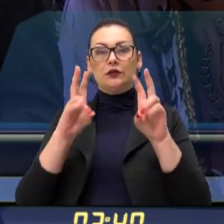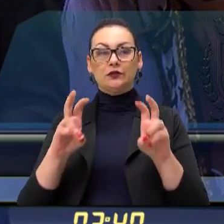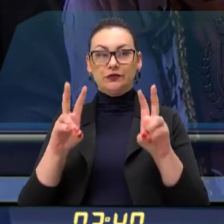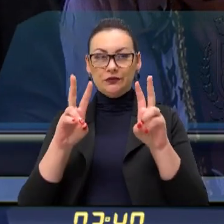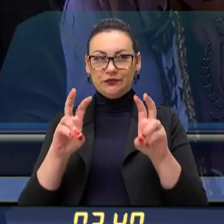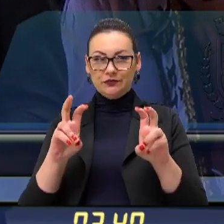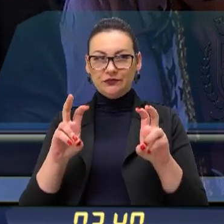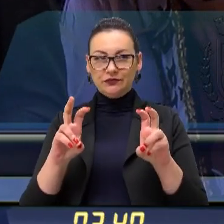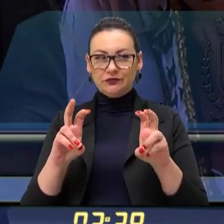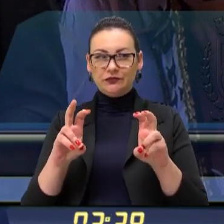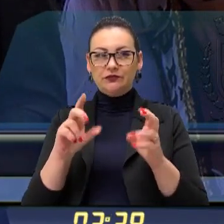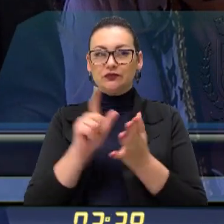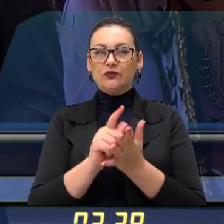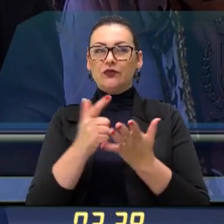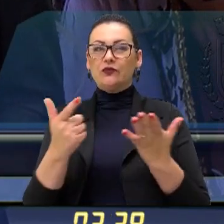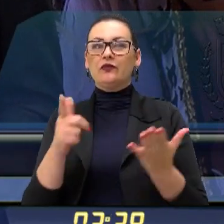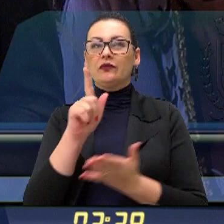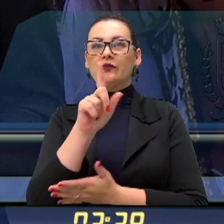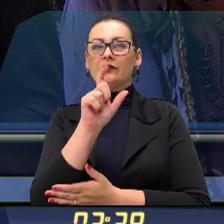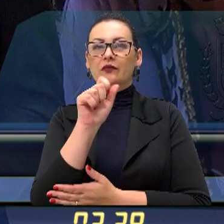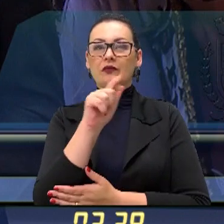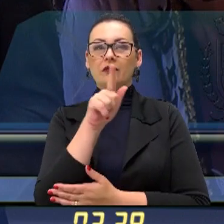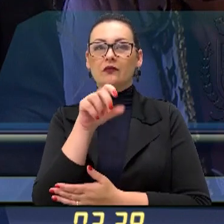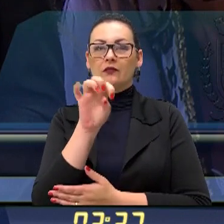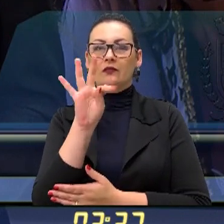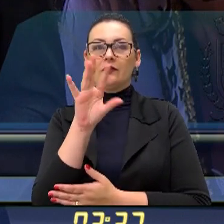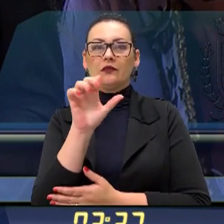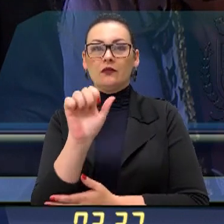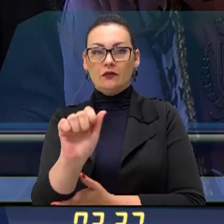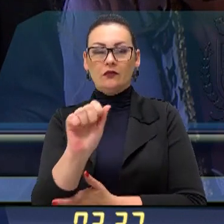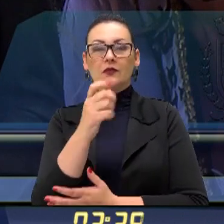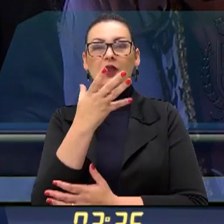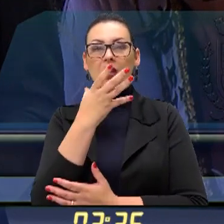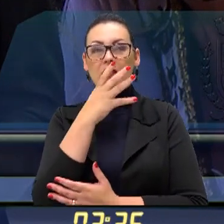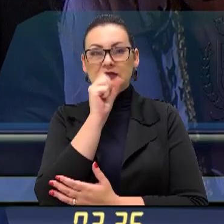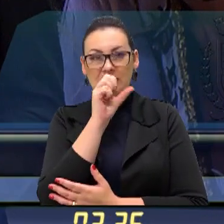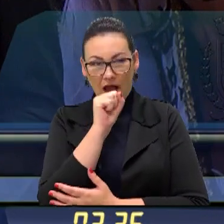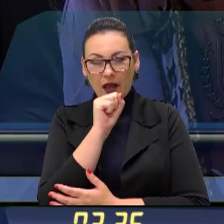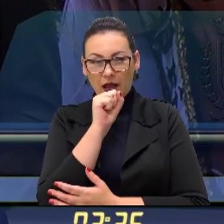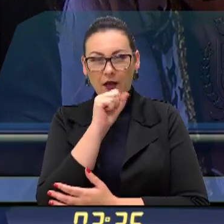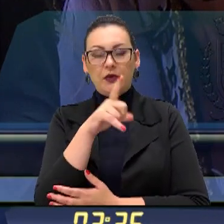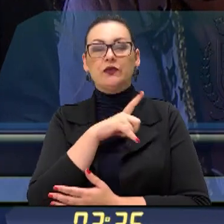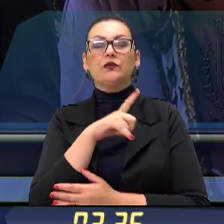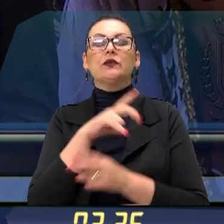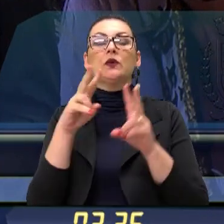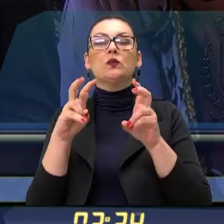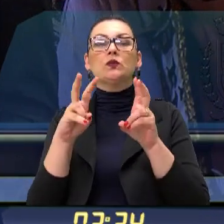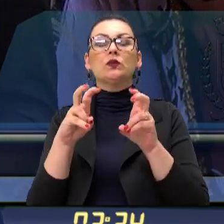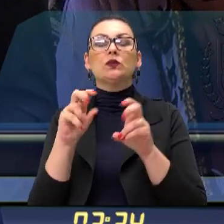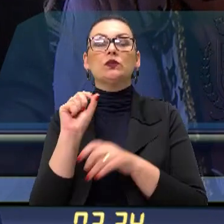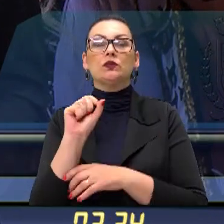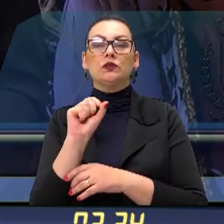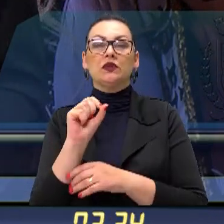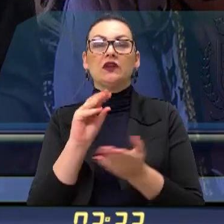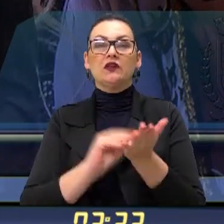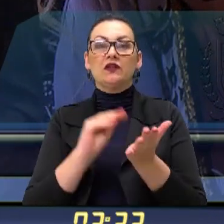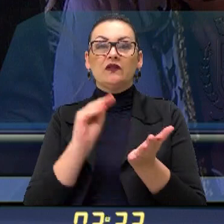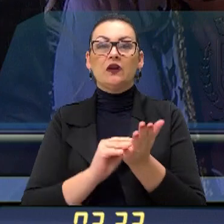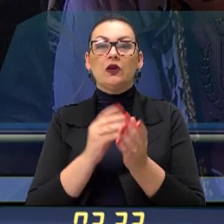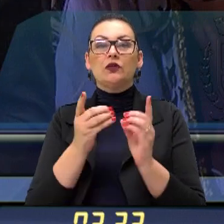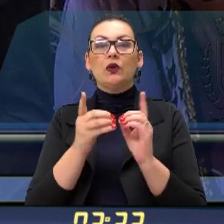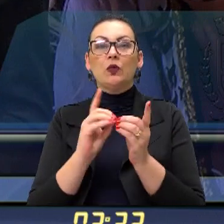matéria que a Gazeta publicou no jornal de sábado, tratando da falta